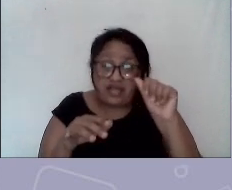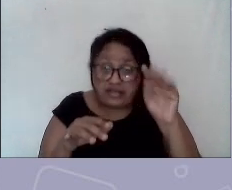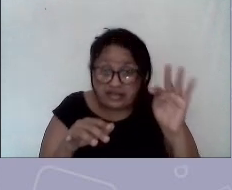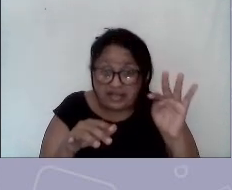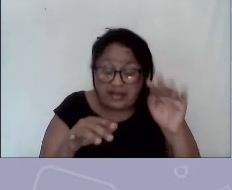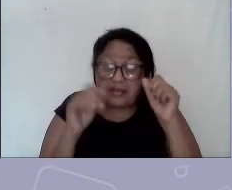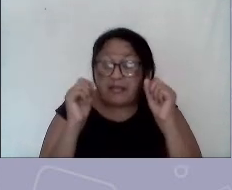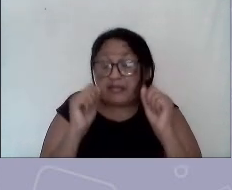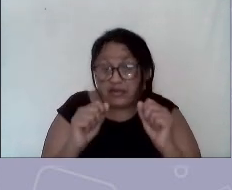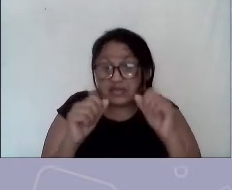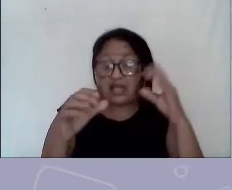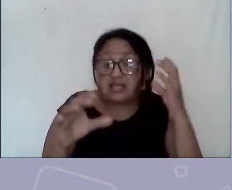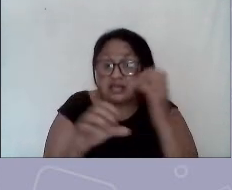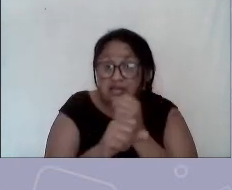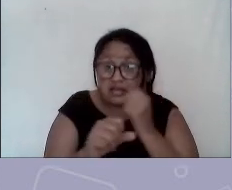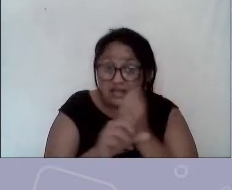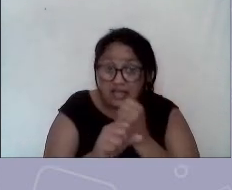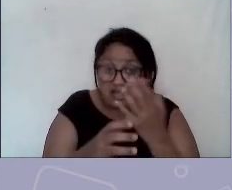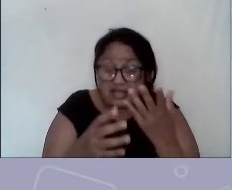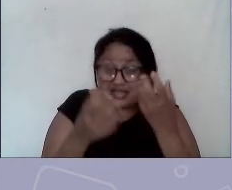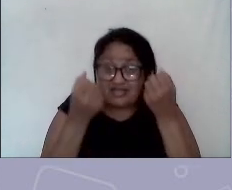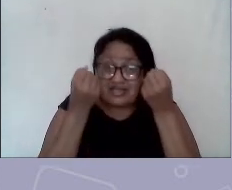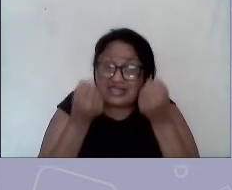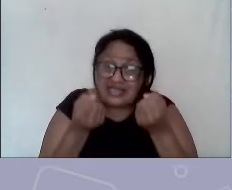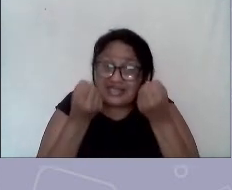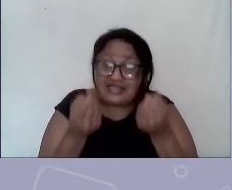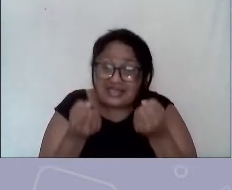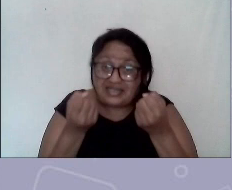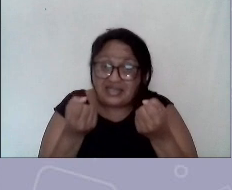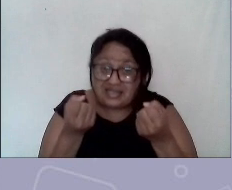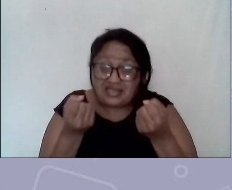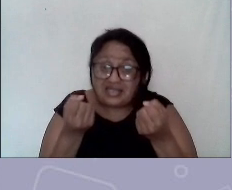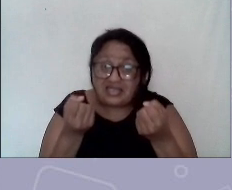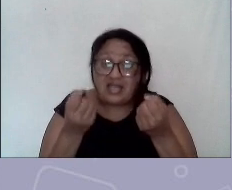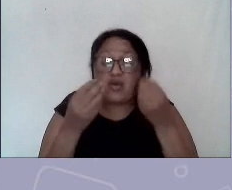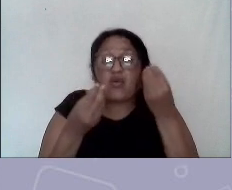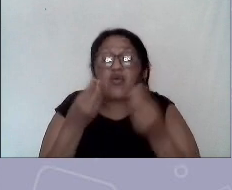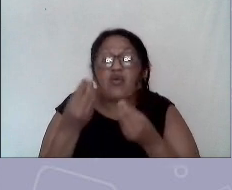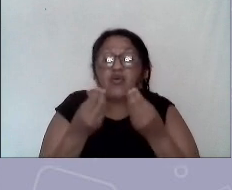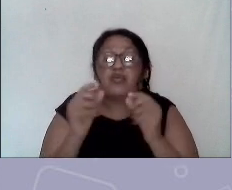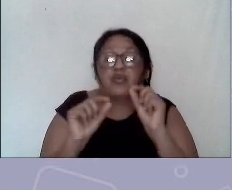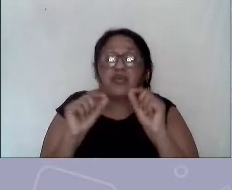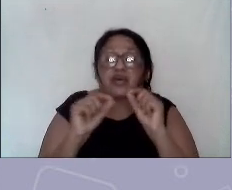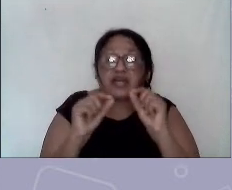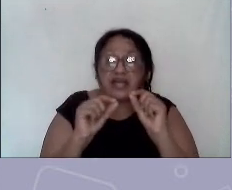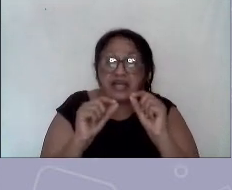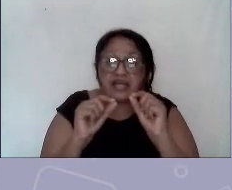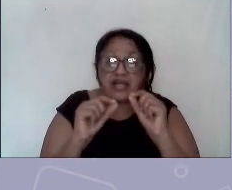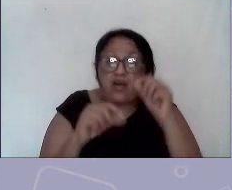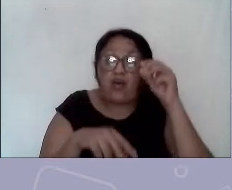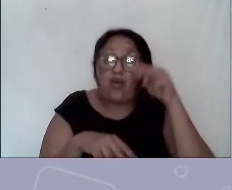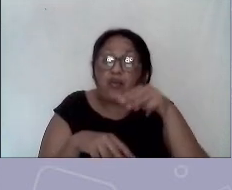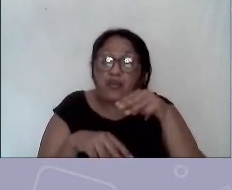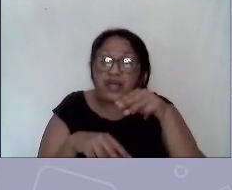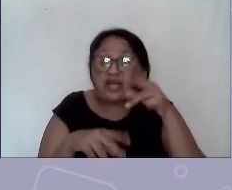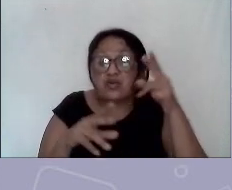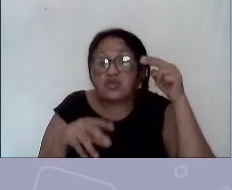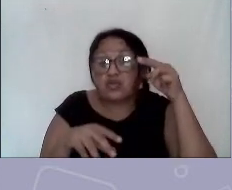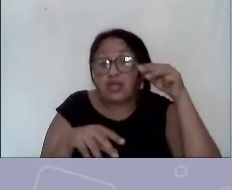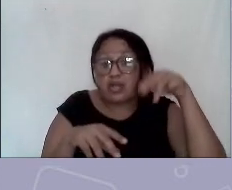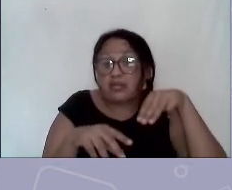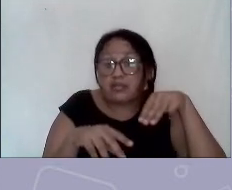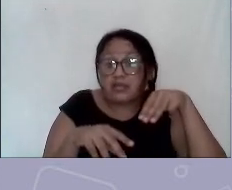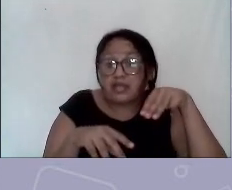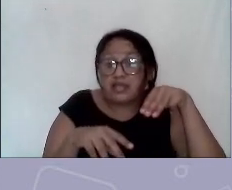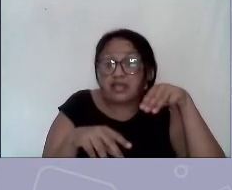módulo a sua intensidade como sendo mi que é o coeficiente de atrito vezes a normal ok